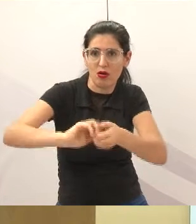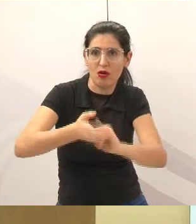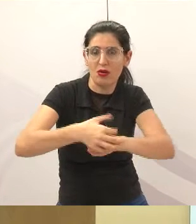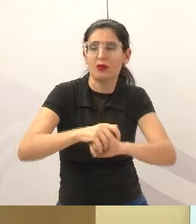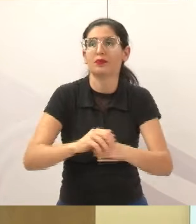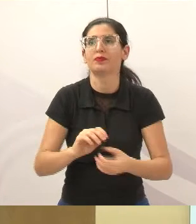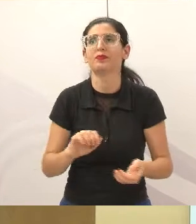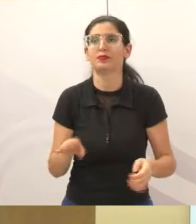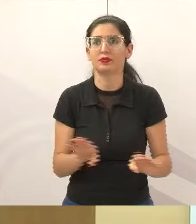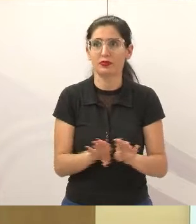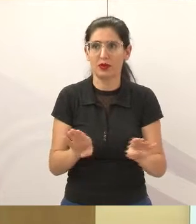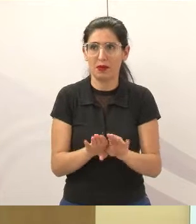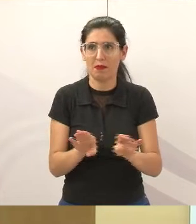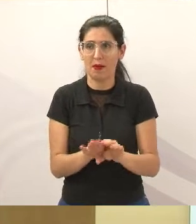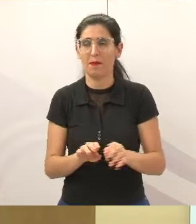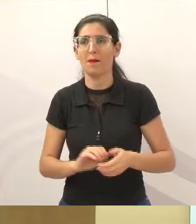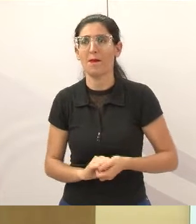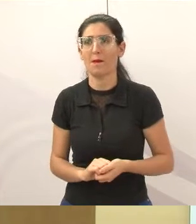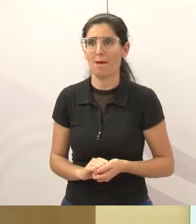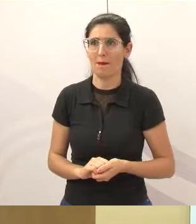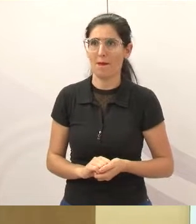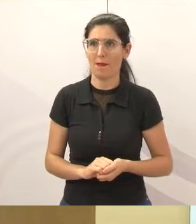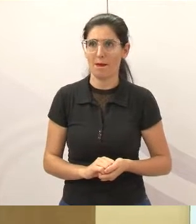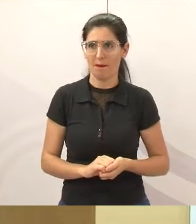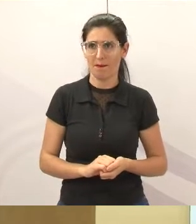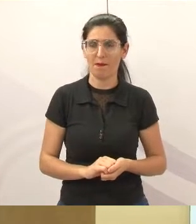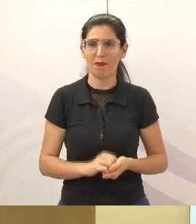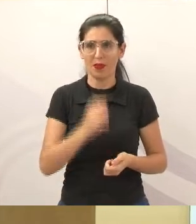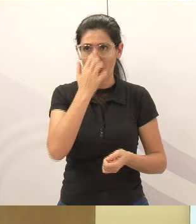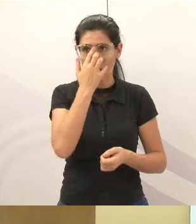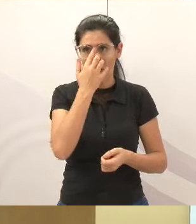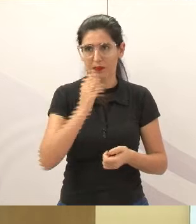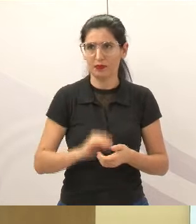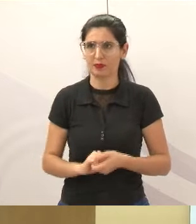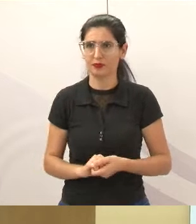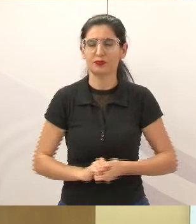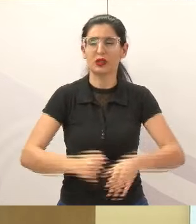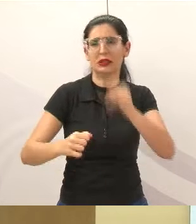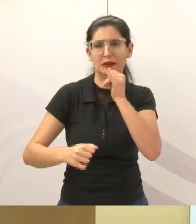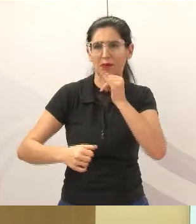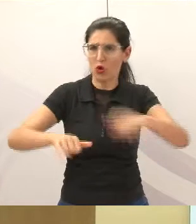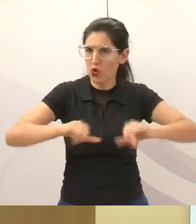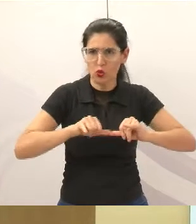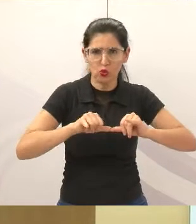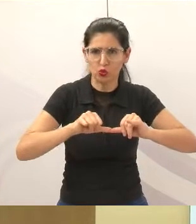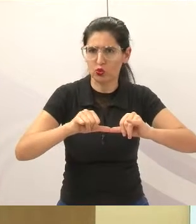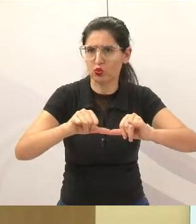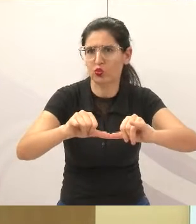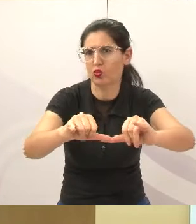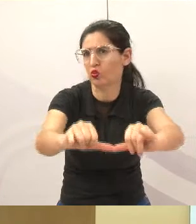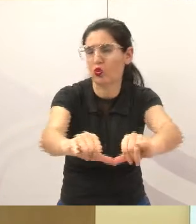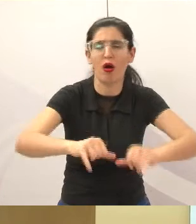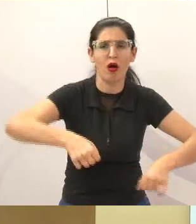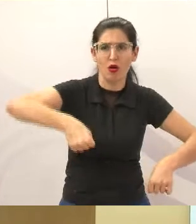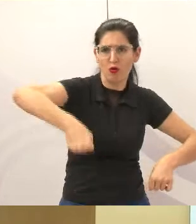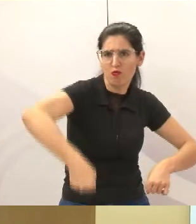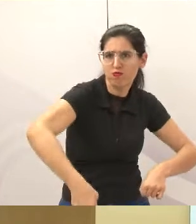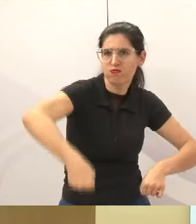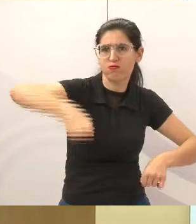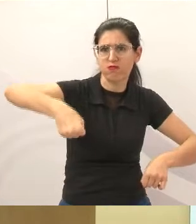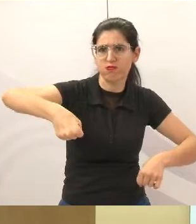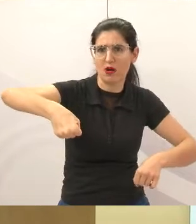de auxílio ao usuário e ao consumidor, como cestinhas, carrinhos e similares,